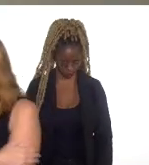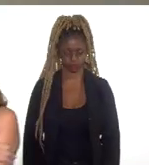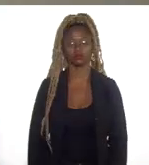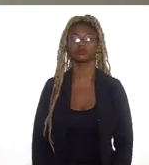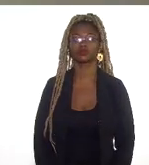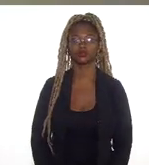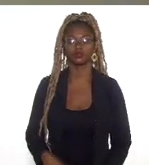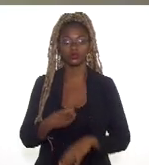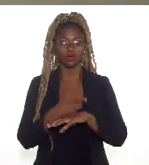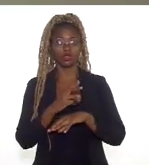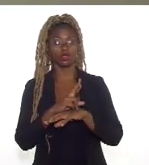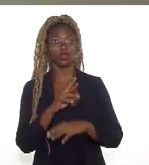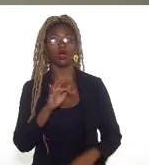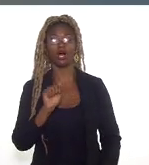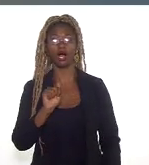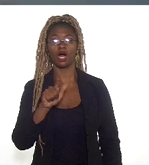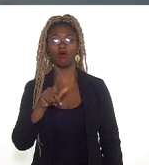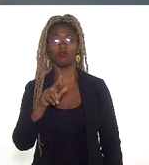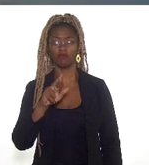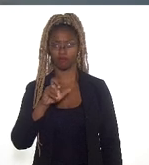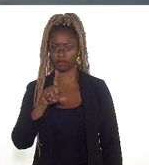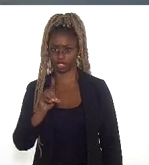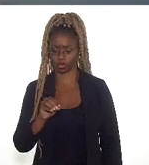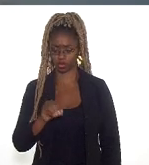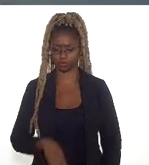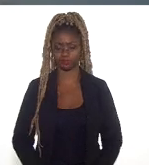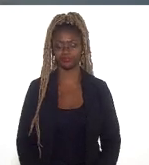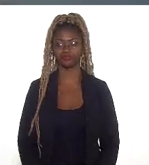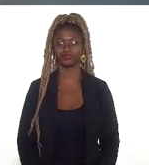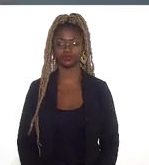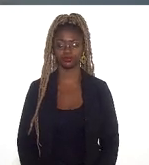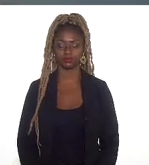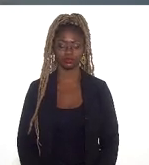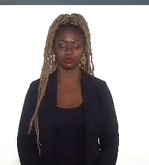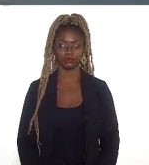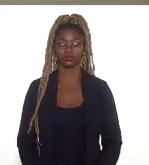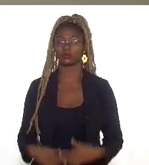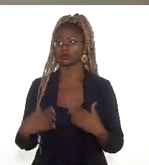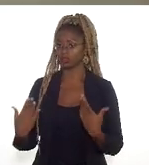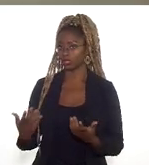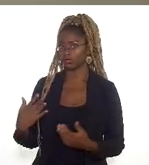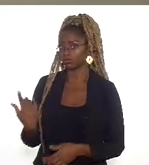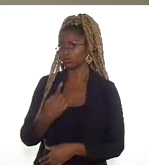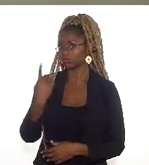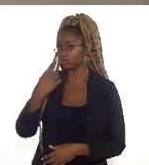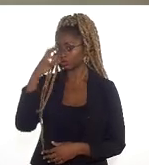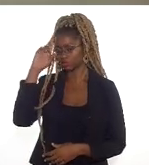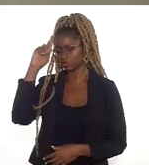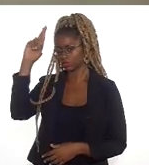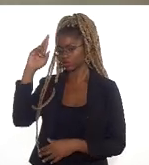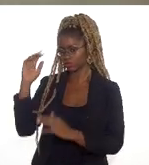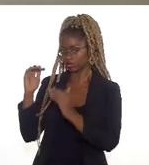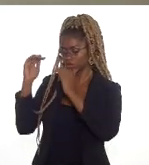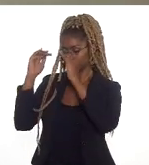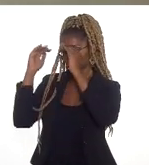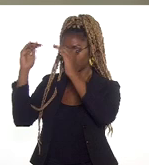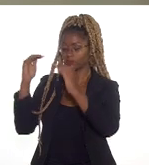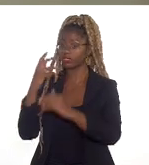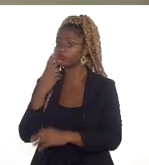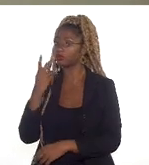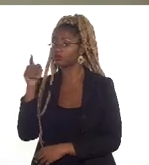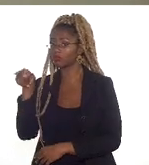Doutor Alfredo Renault. Não. O nosso superintendente está dizendo